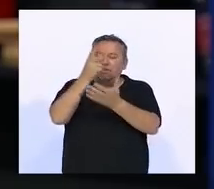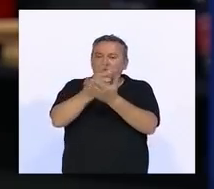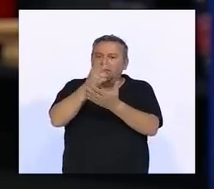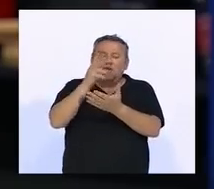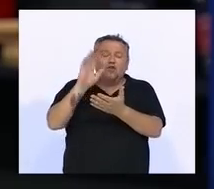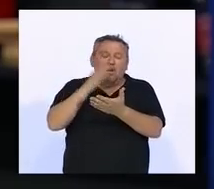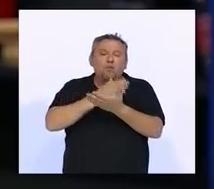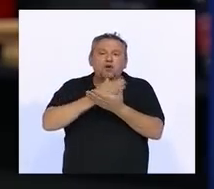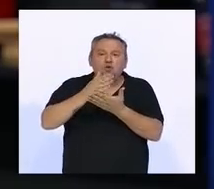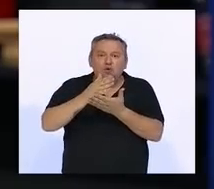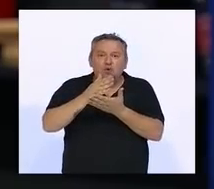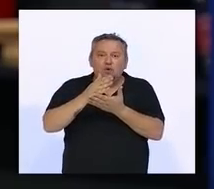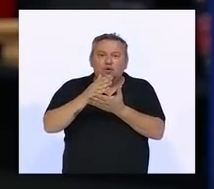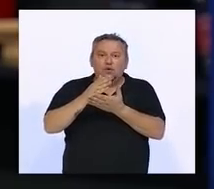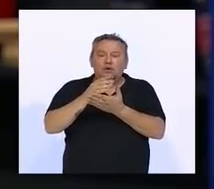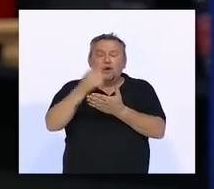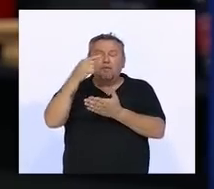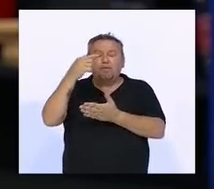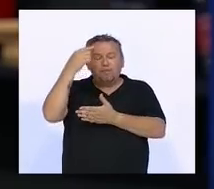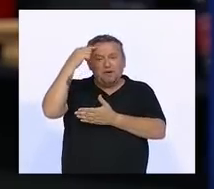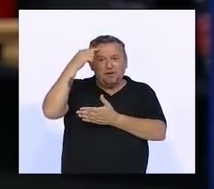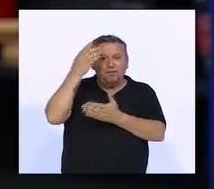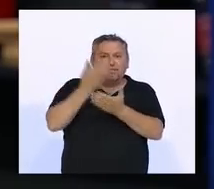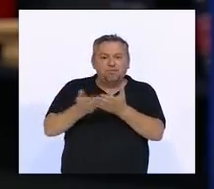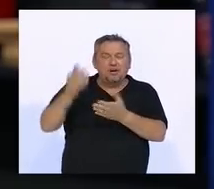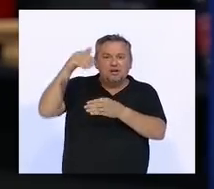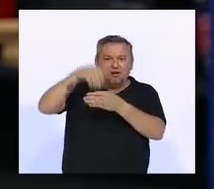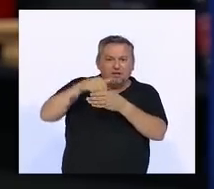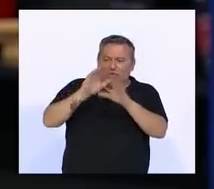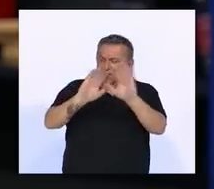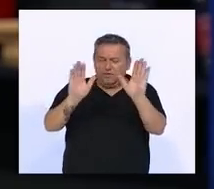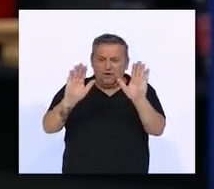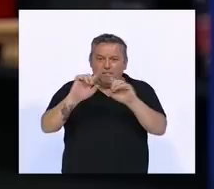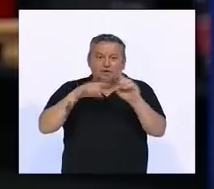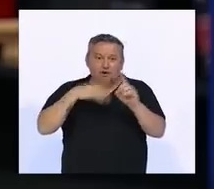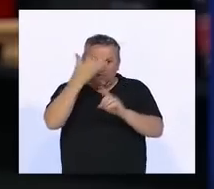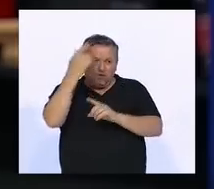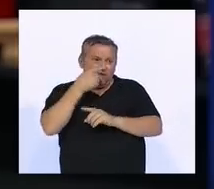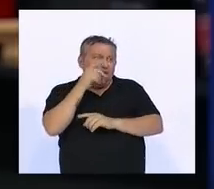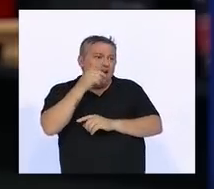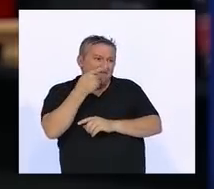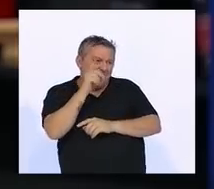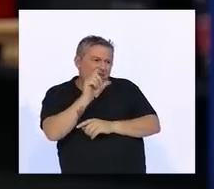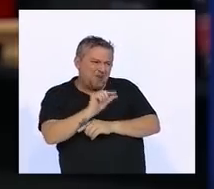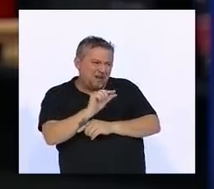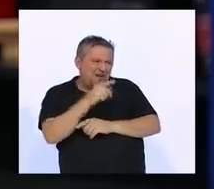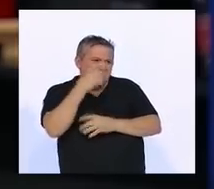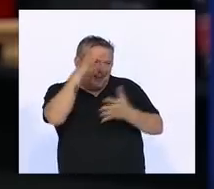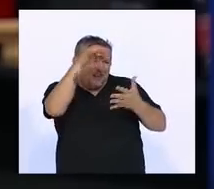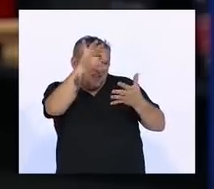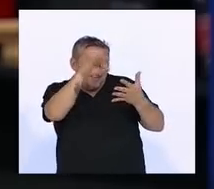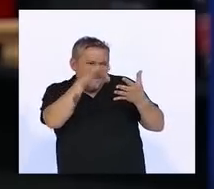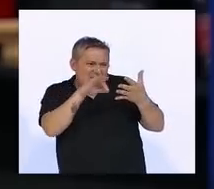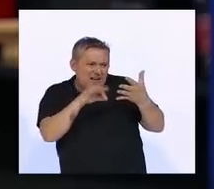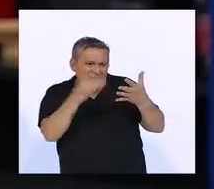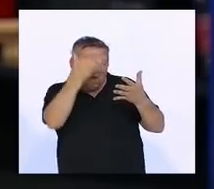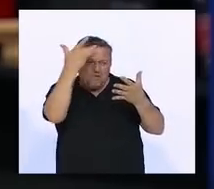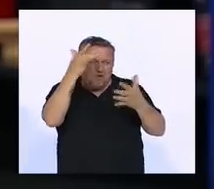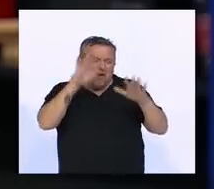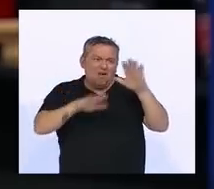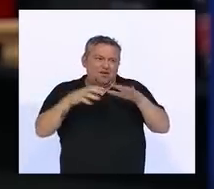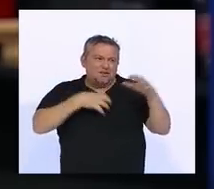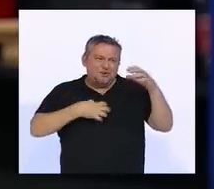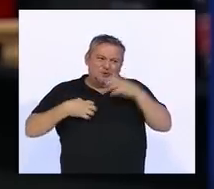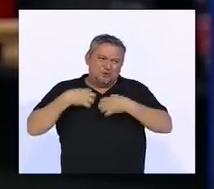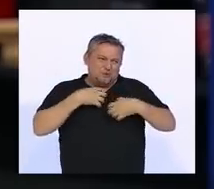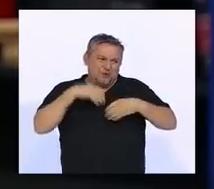campanha sob pena de perder votos, mas não se incomoda com isso. Tem gente que diz para ele, fala menos, não fala detalhado, porque às vezes alguém pode ficar insatisfeito e não votar em